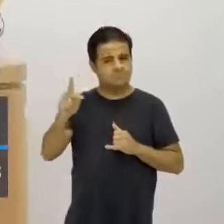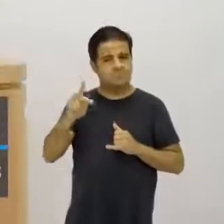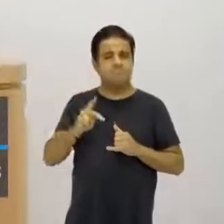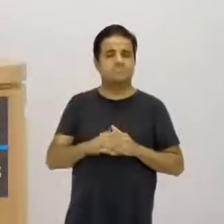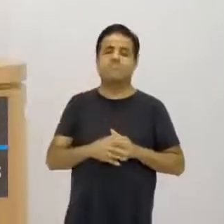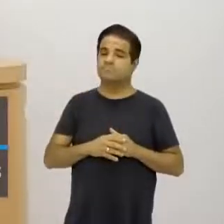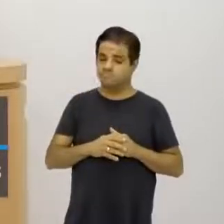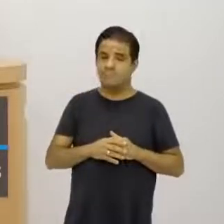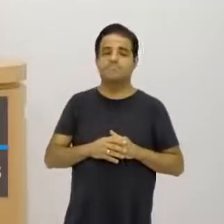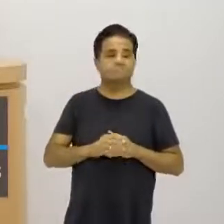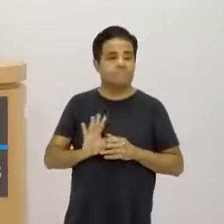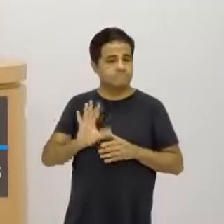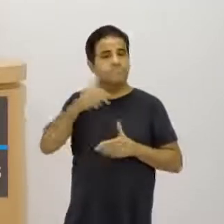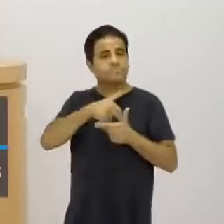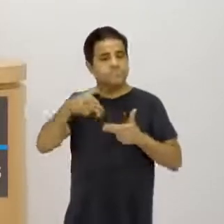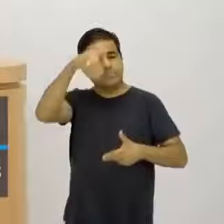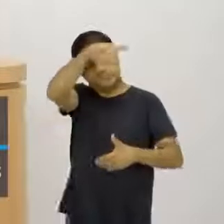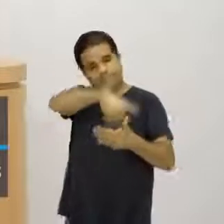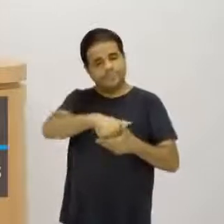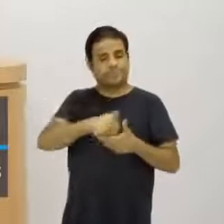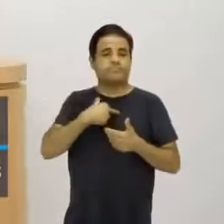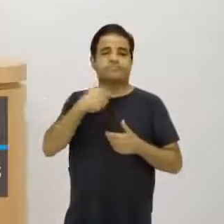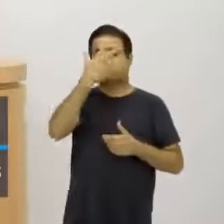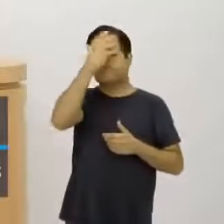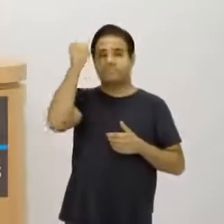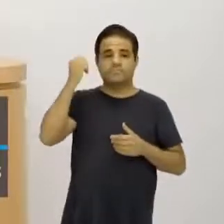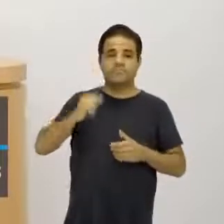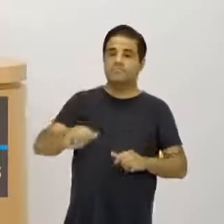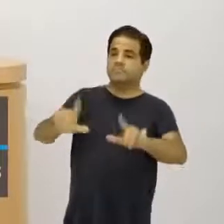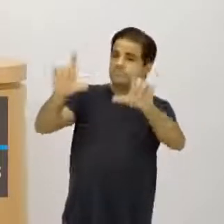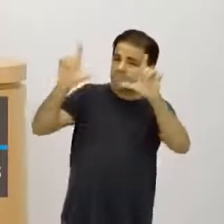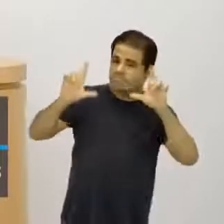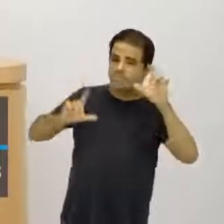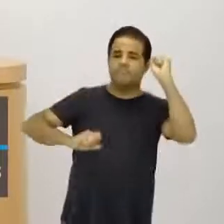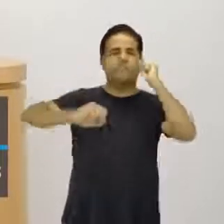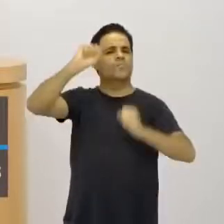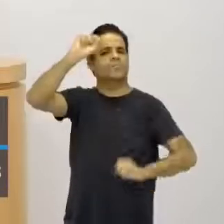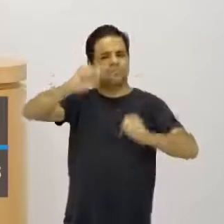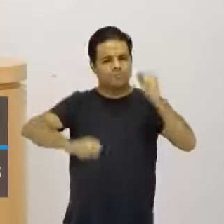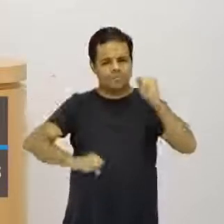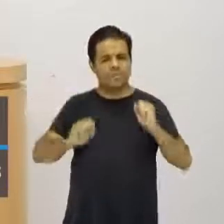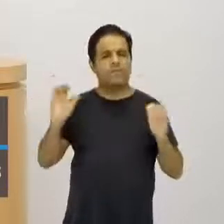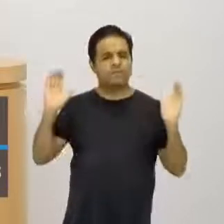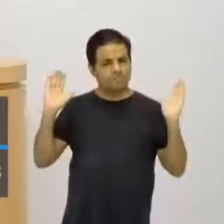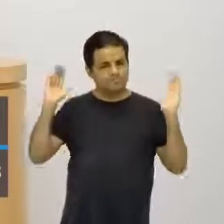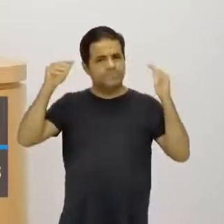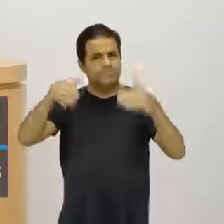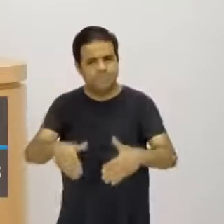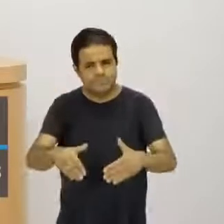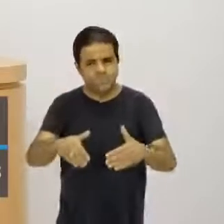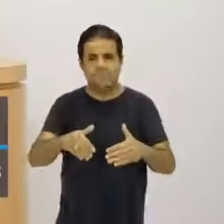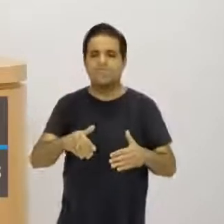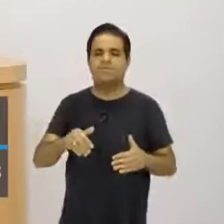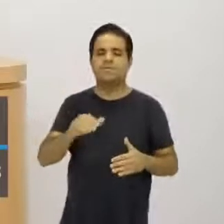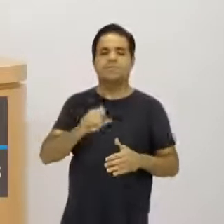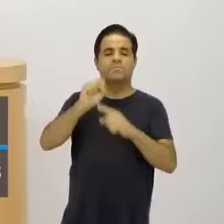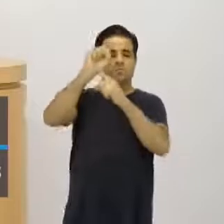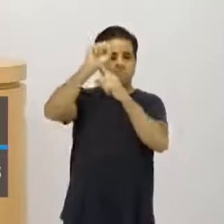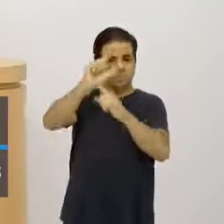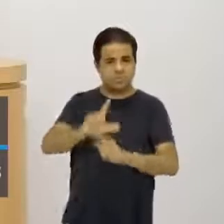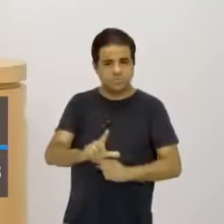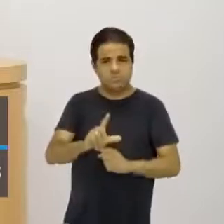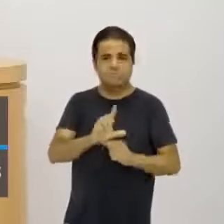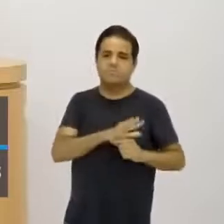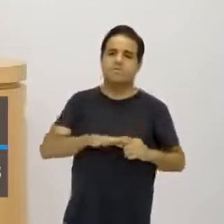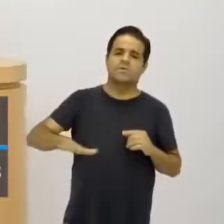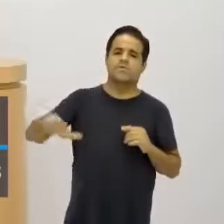por fenômenos internos. E a gente não pode esquecer, está aqui no LED, a industrialização foi concentrada. Ela ficou no Sudeste